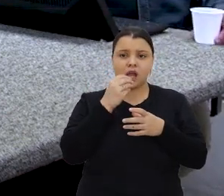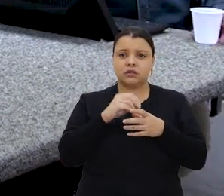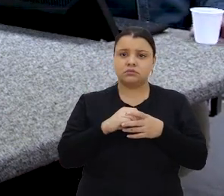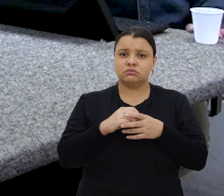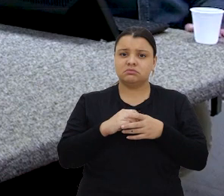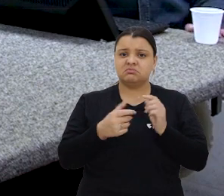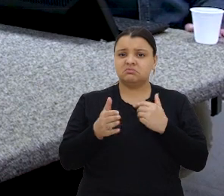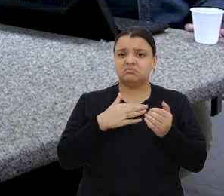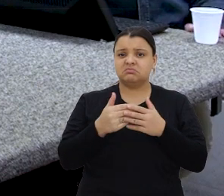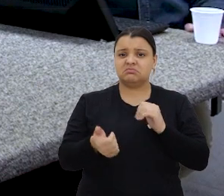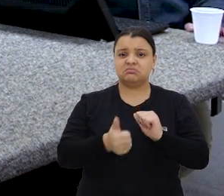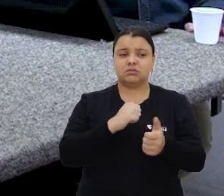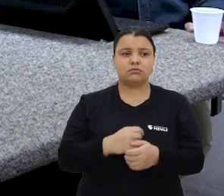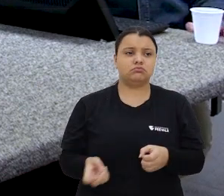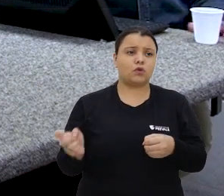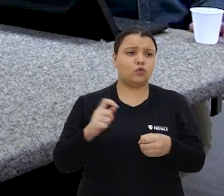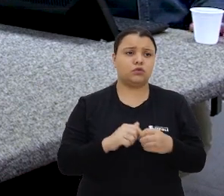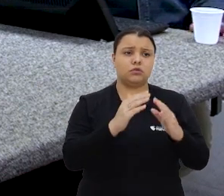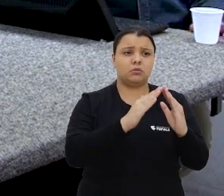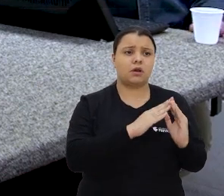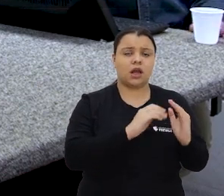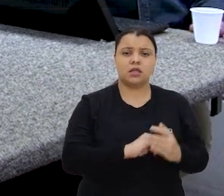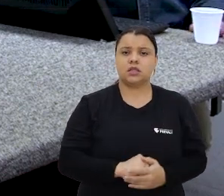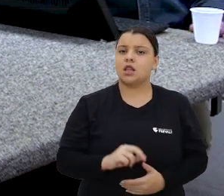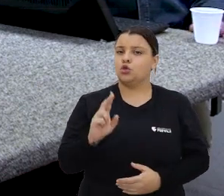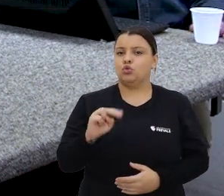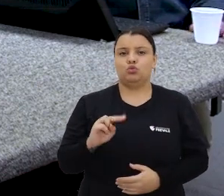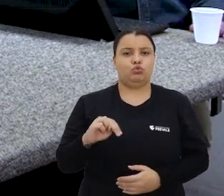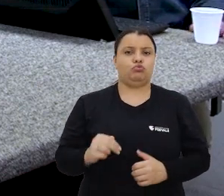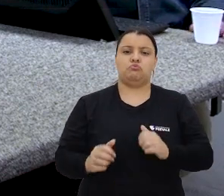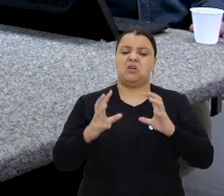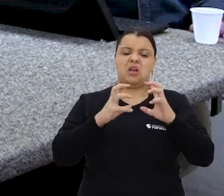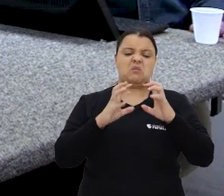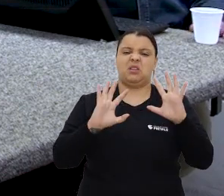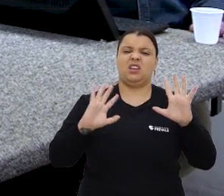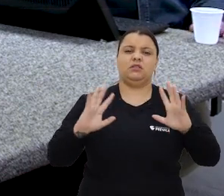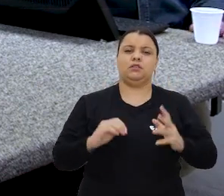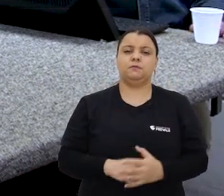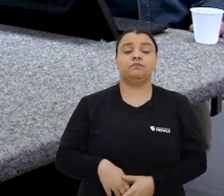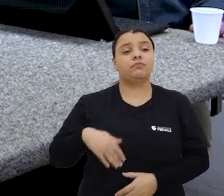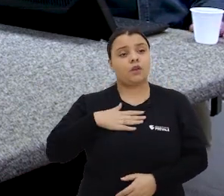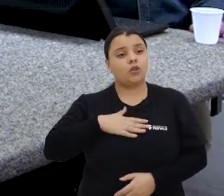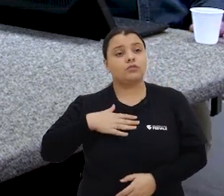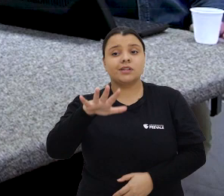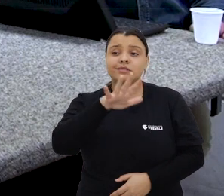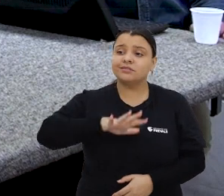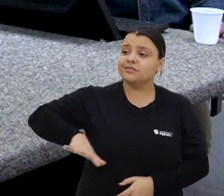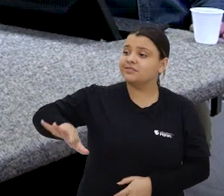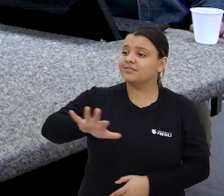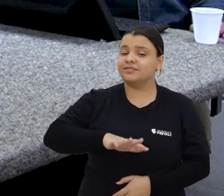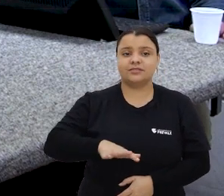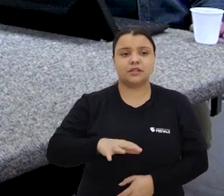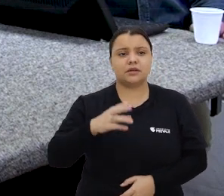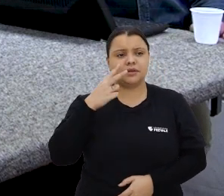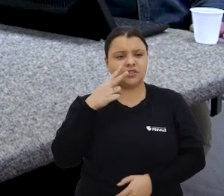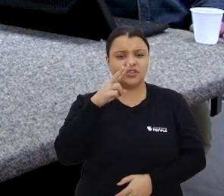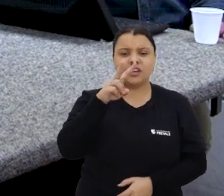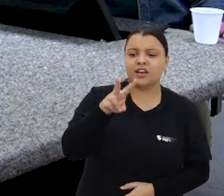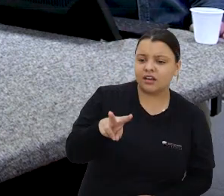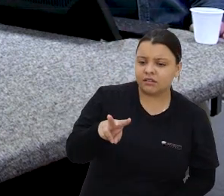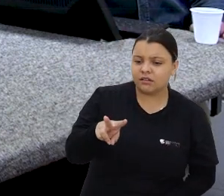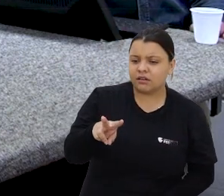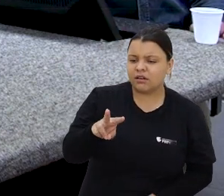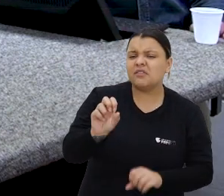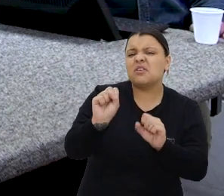não me metia em confusão, nunca me metia em absolutamente nada, gostava do ambiente. E a única maneira que eu me via pertencente